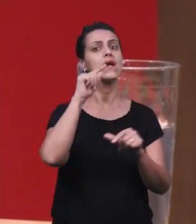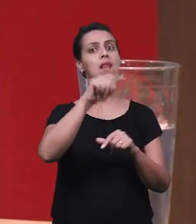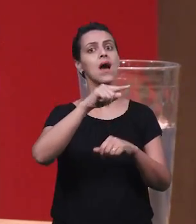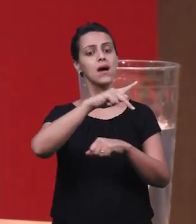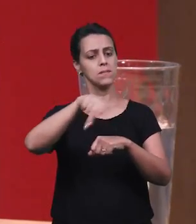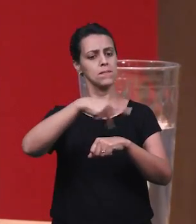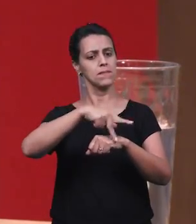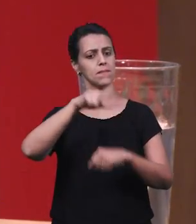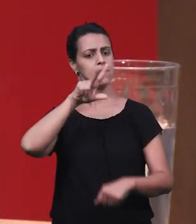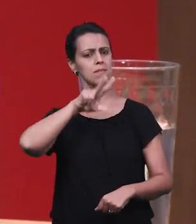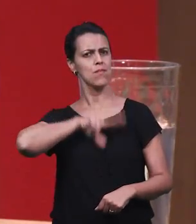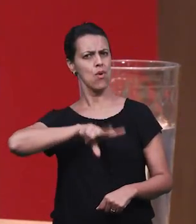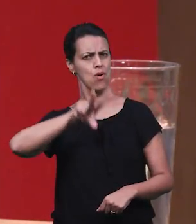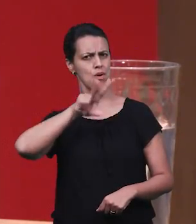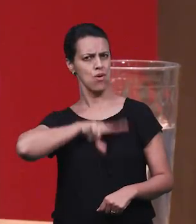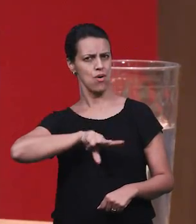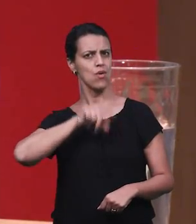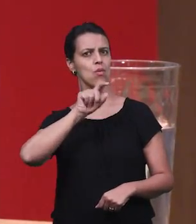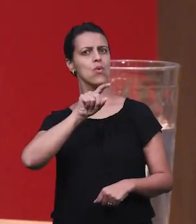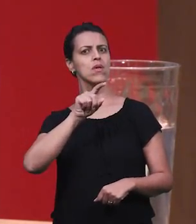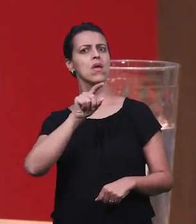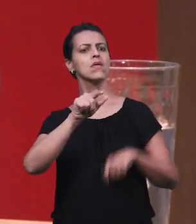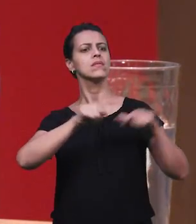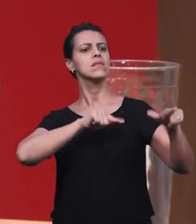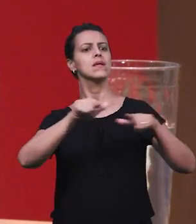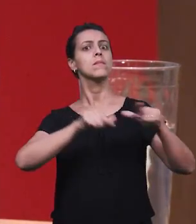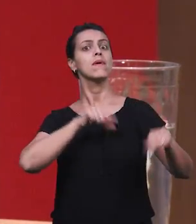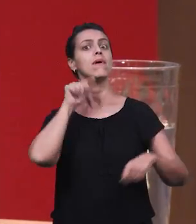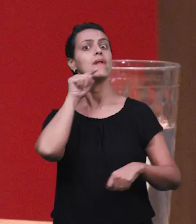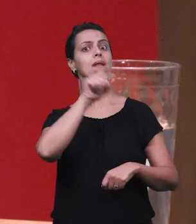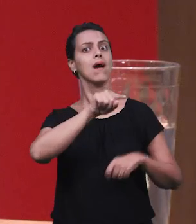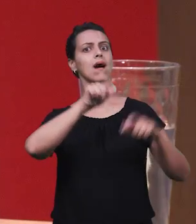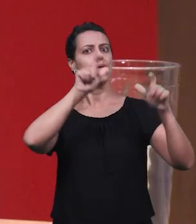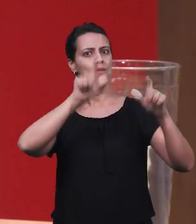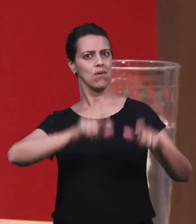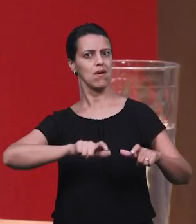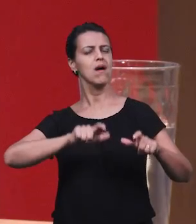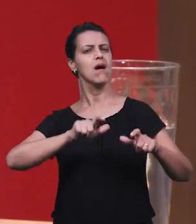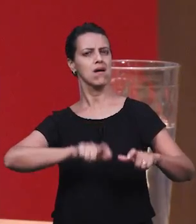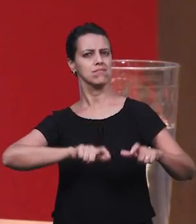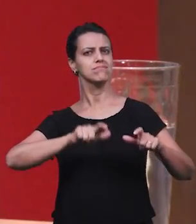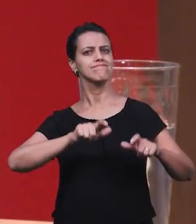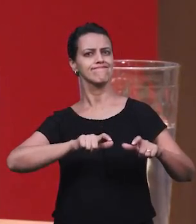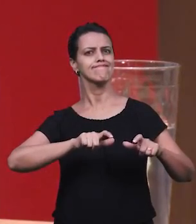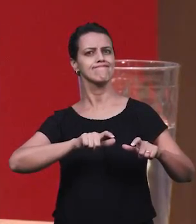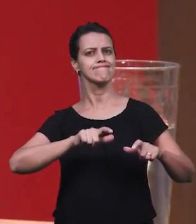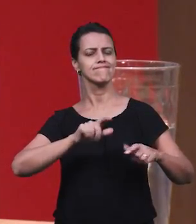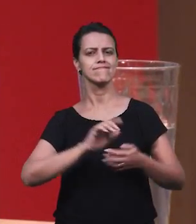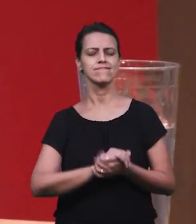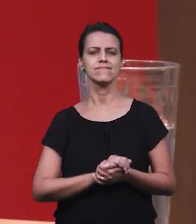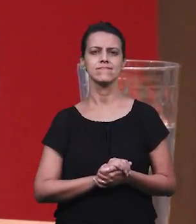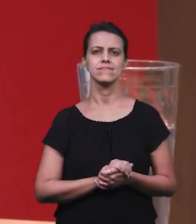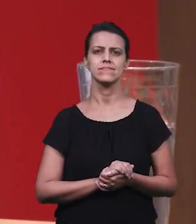para ocupar um cargo na nossa embaixada. Aliás, ele foi para o consulado na cidade do Porto.